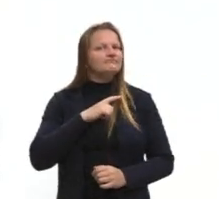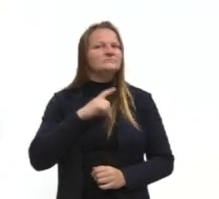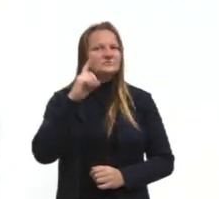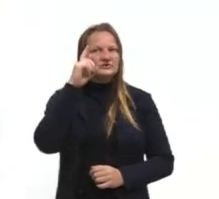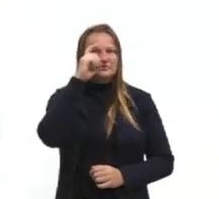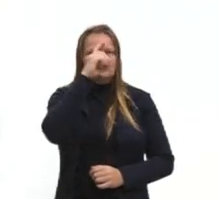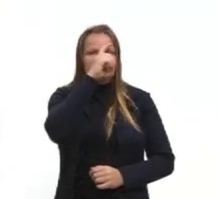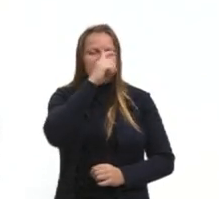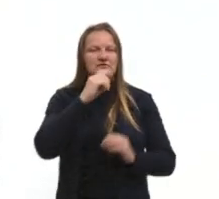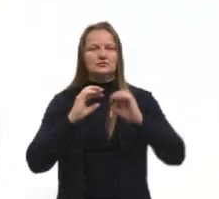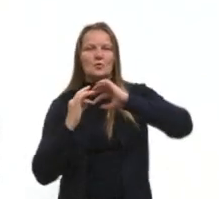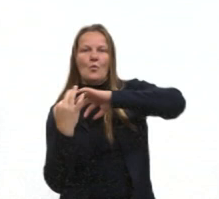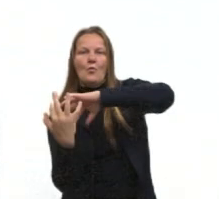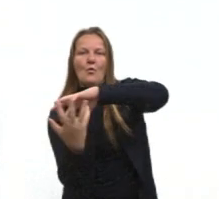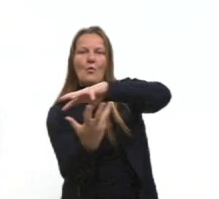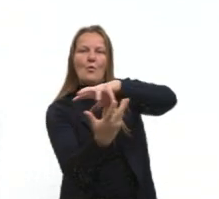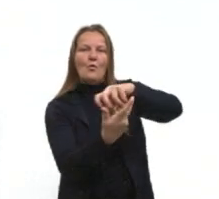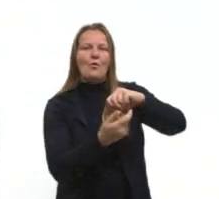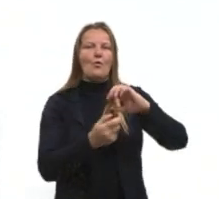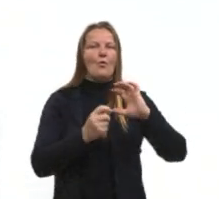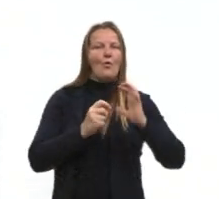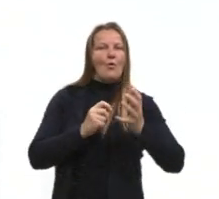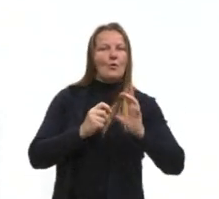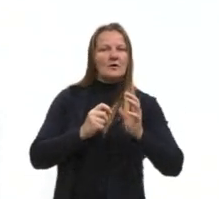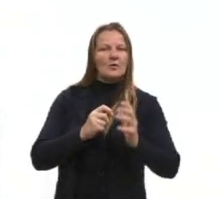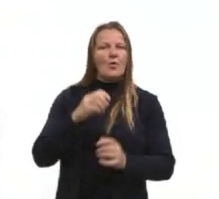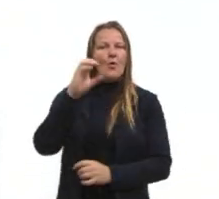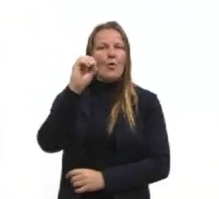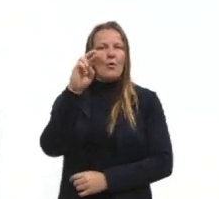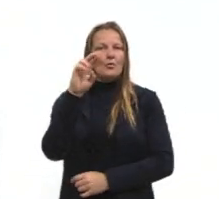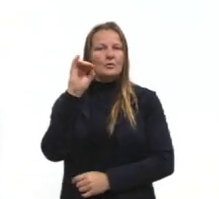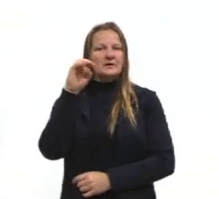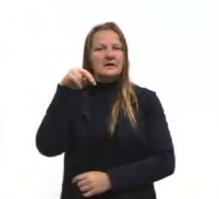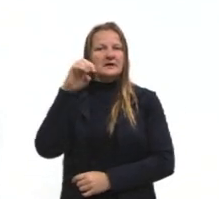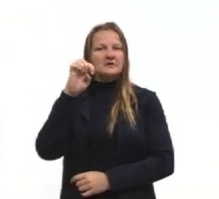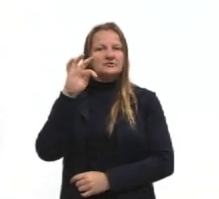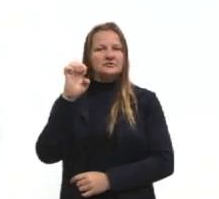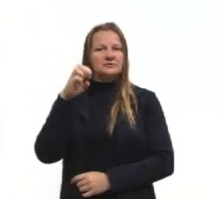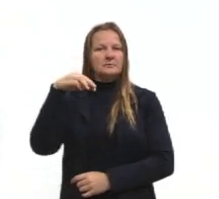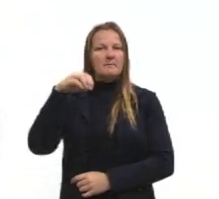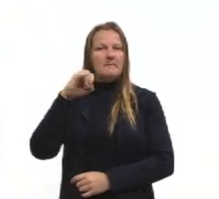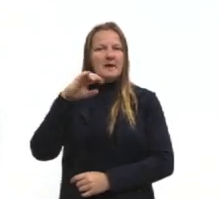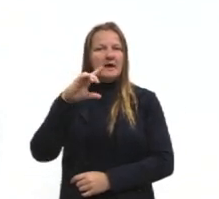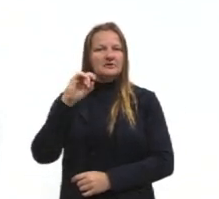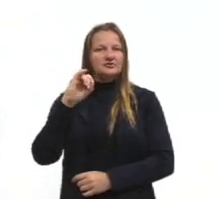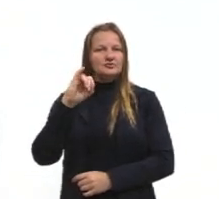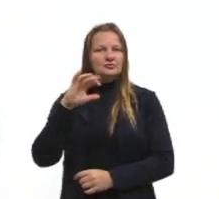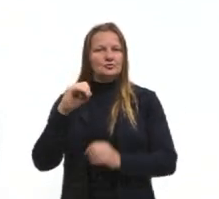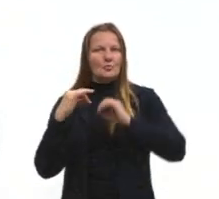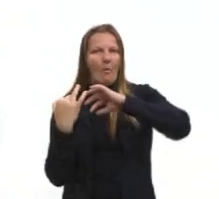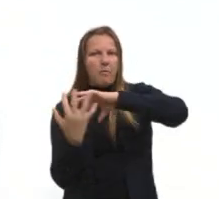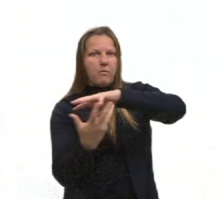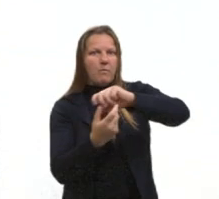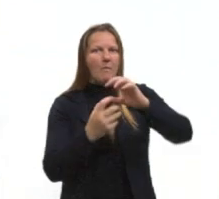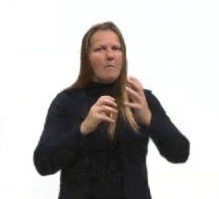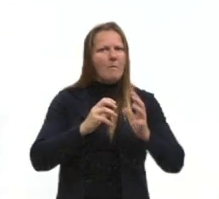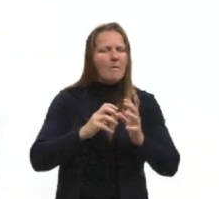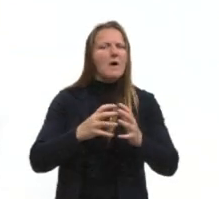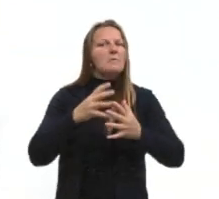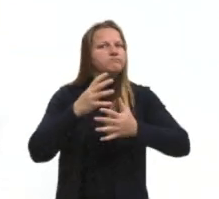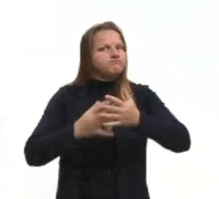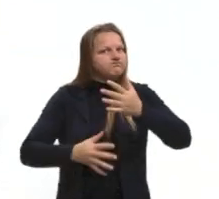do nosso planeta né é uma zona é uma região né um território complexo demais né